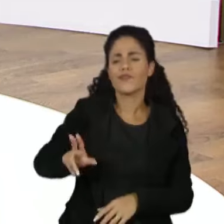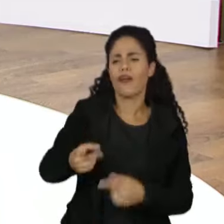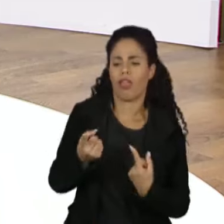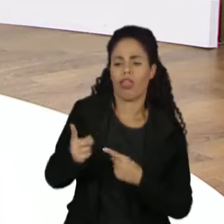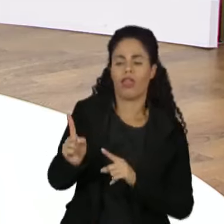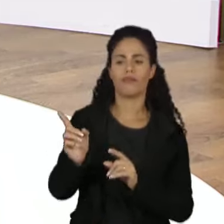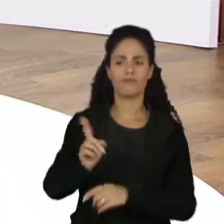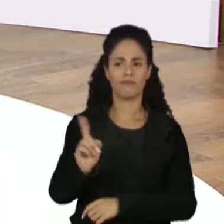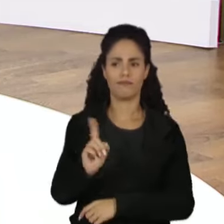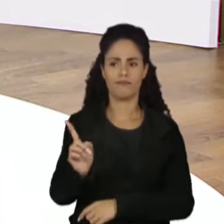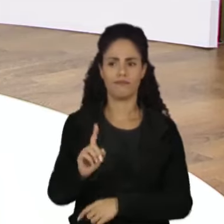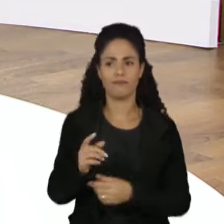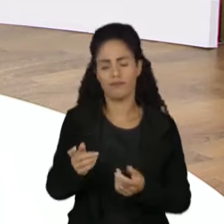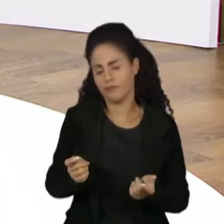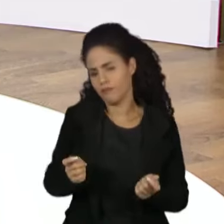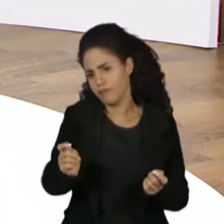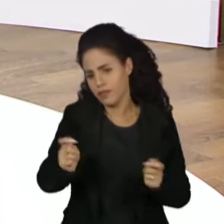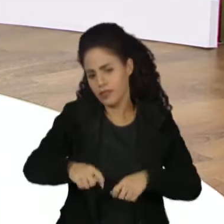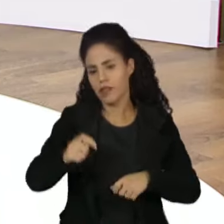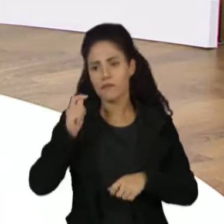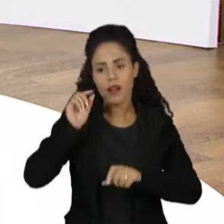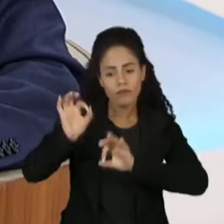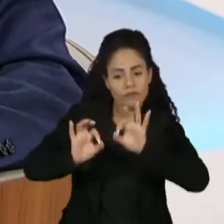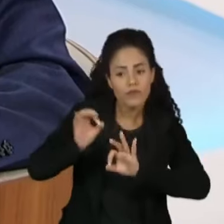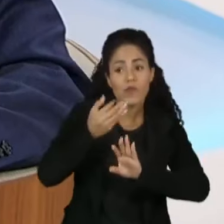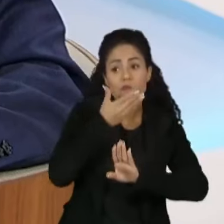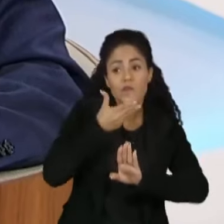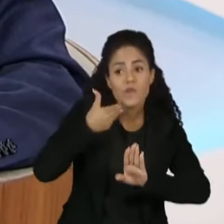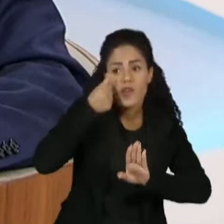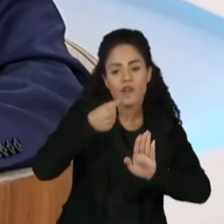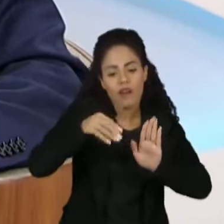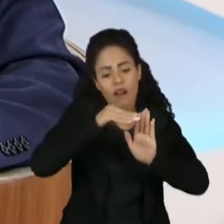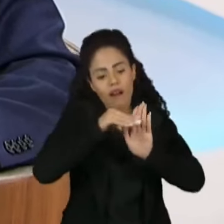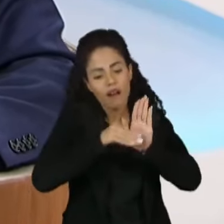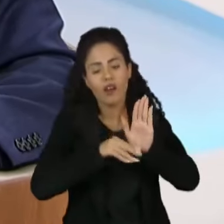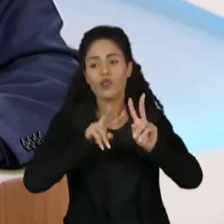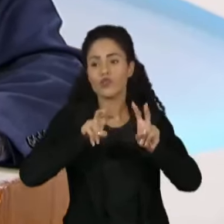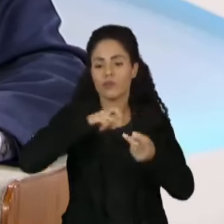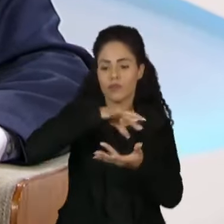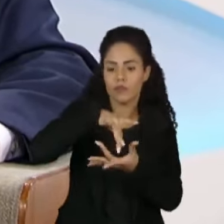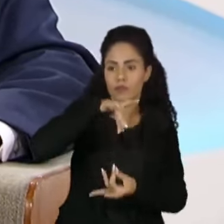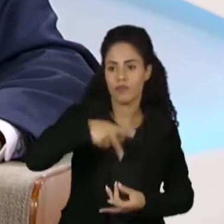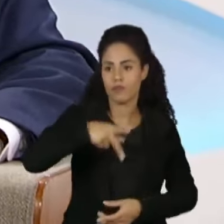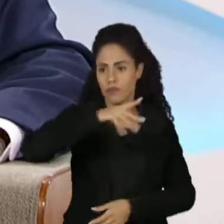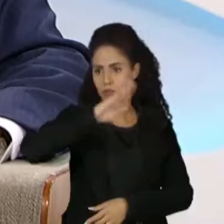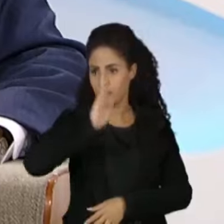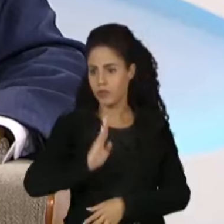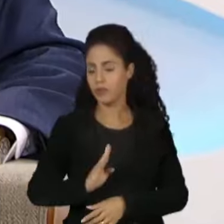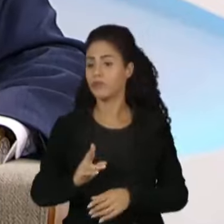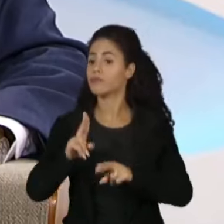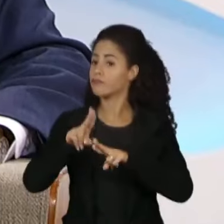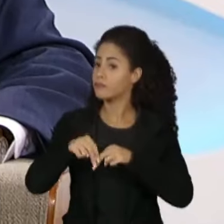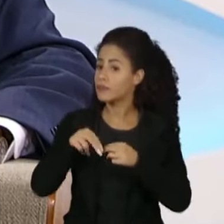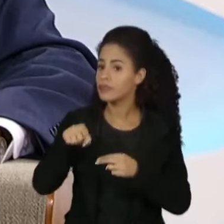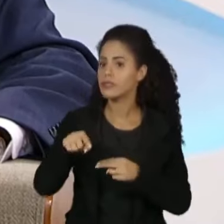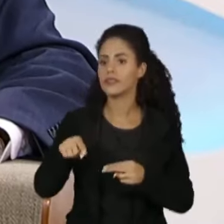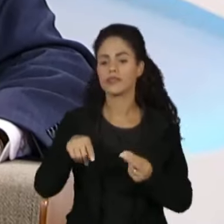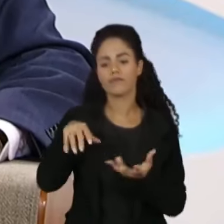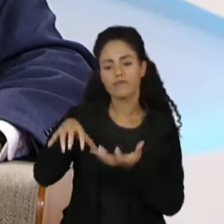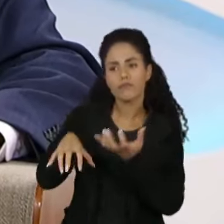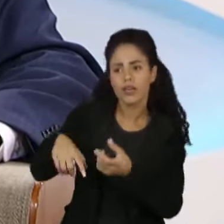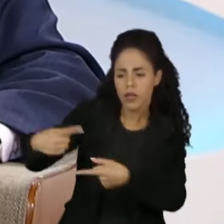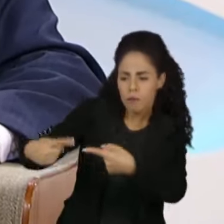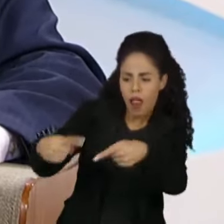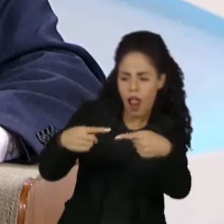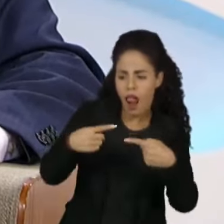forma, evitou a degeneração democrática no Brasil. Portanto, o Congresso é o lugar de